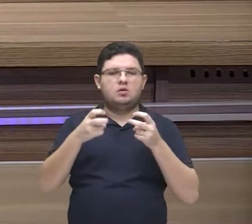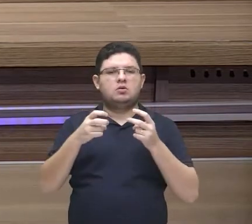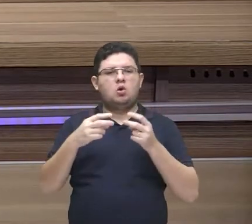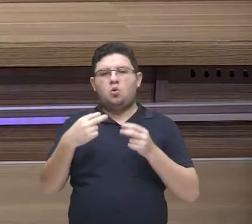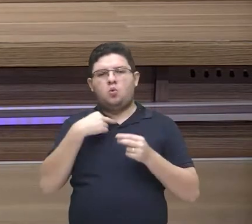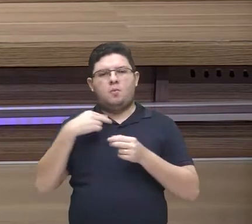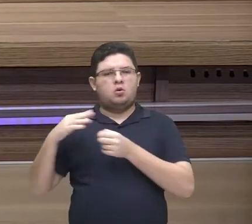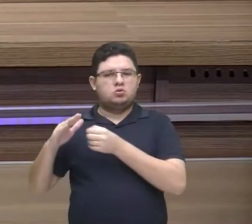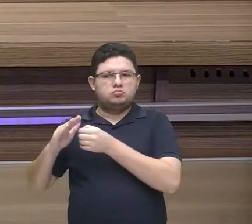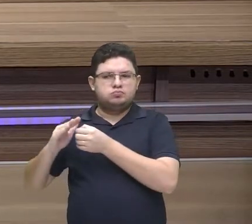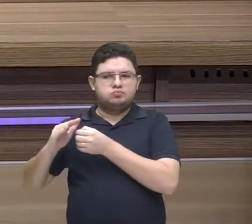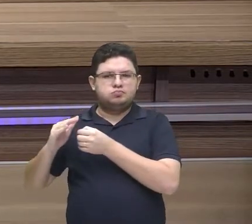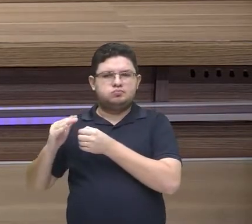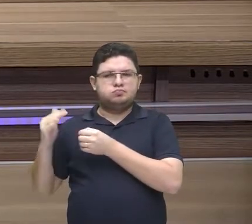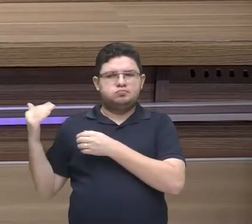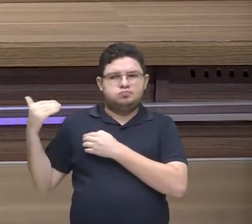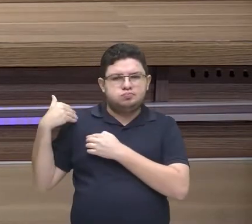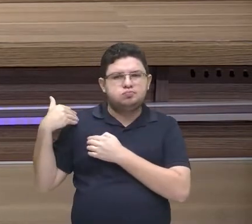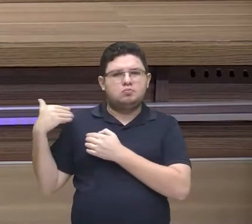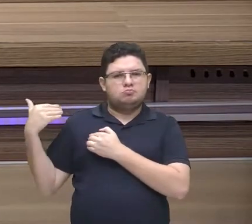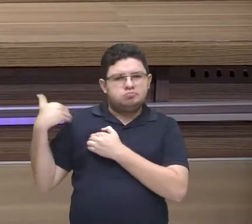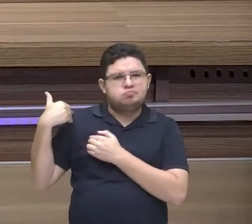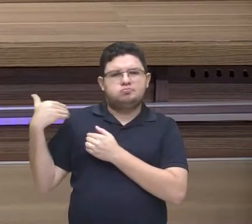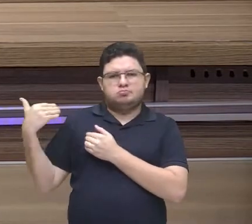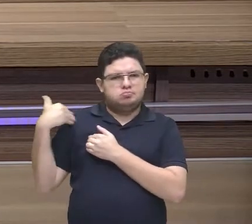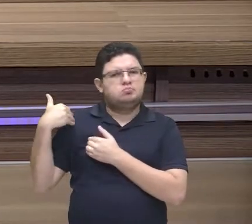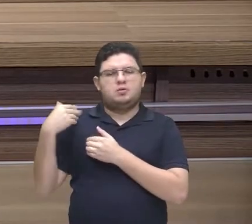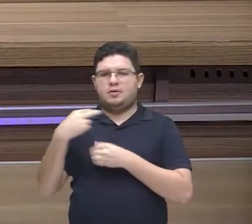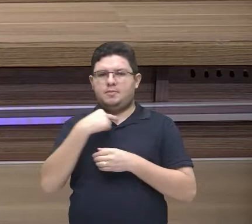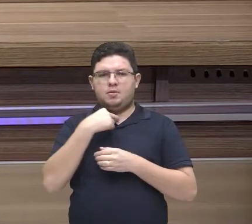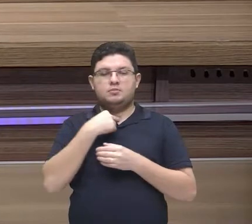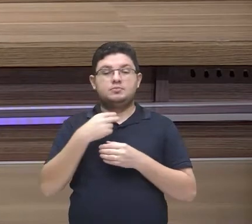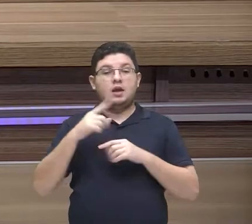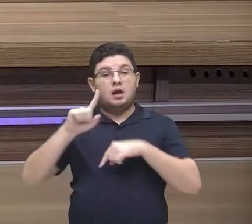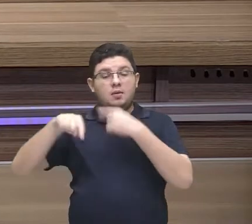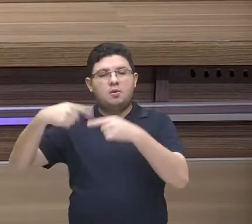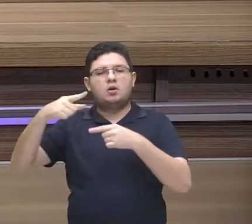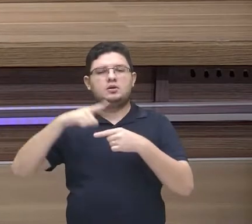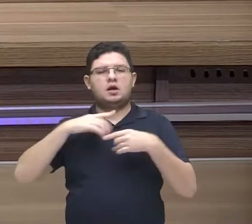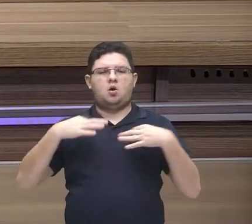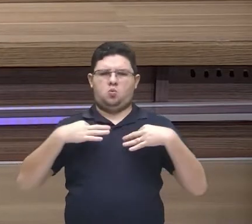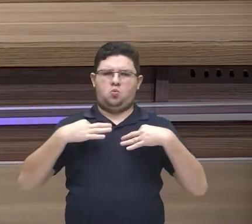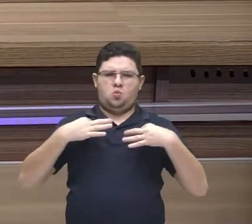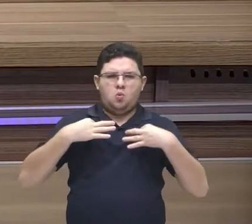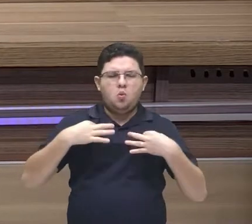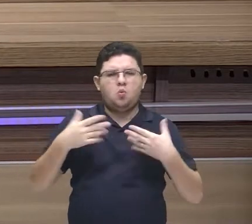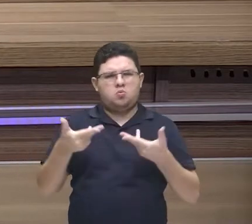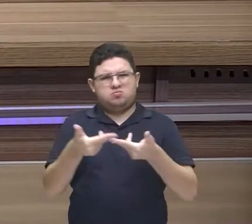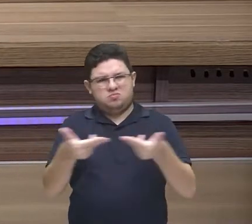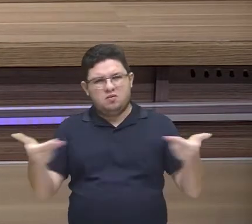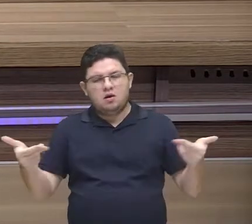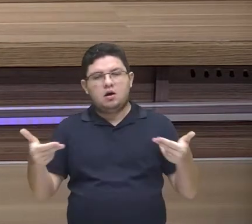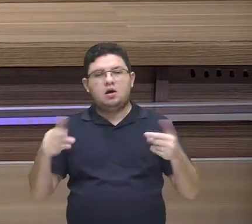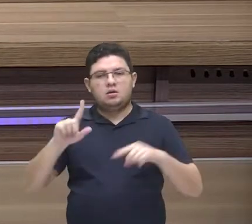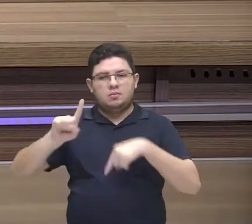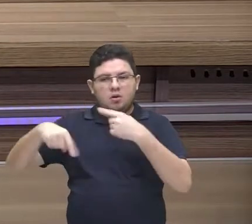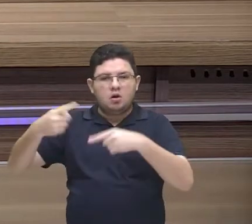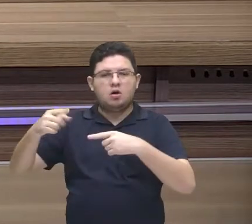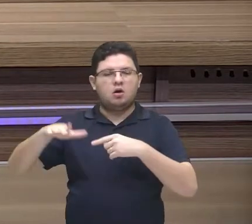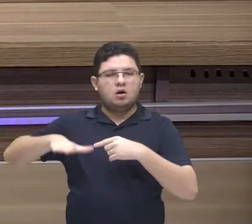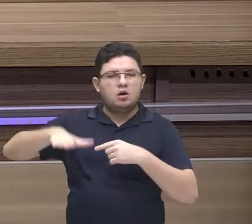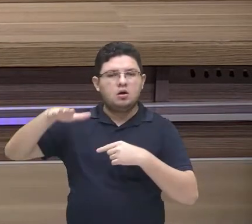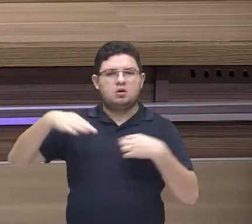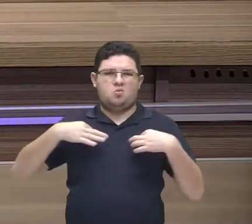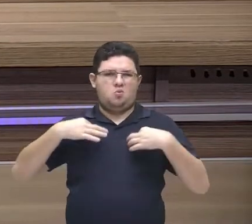exemplo, roupa, né? Bota roupa no bebê, bota roupa na criança, bota roupa quando ele cresce um pouquinho mais, e daqui a pouco ele não quer mais usar aquela